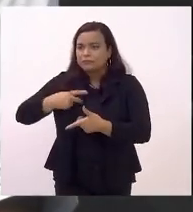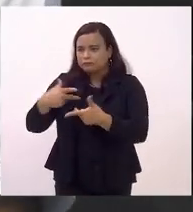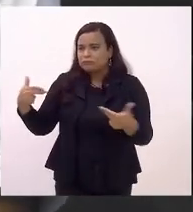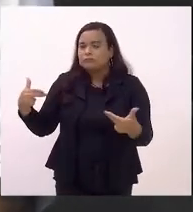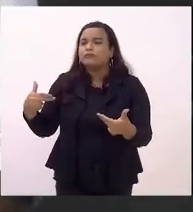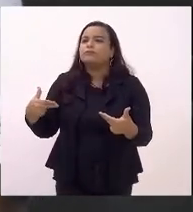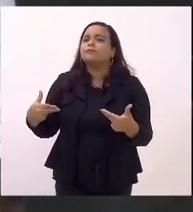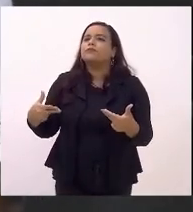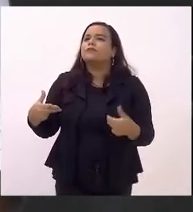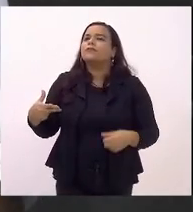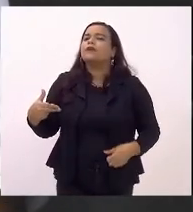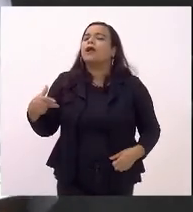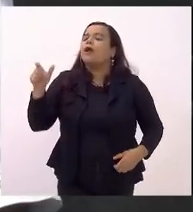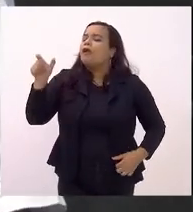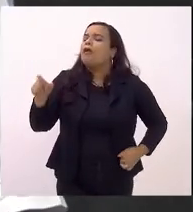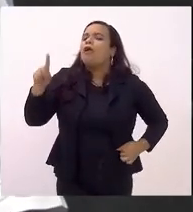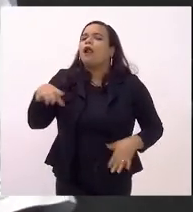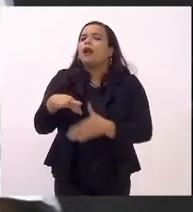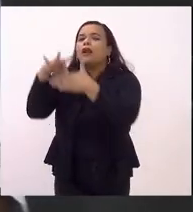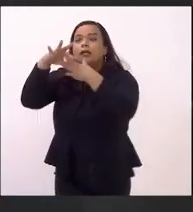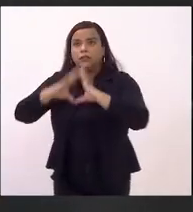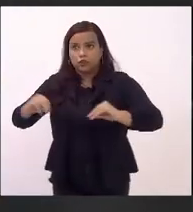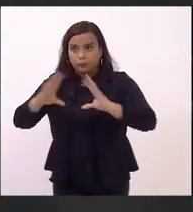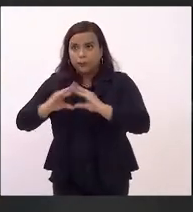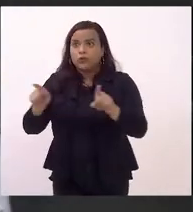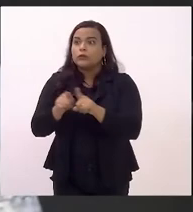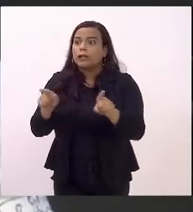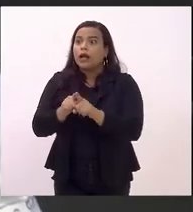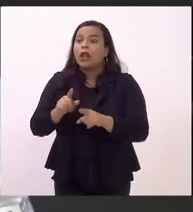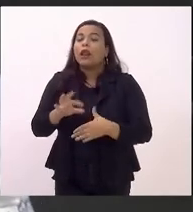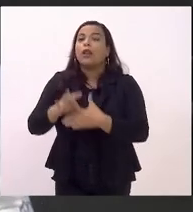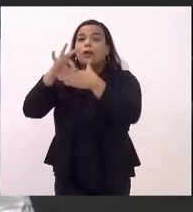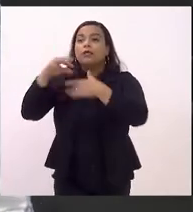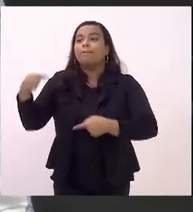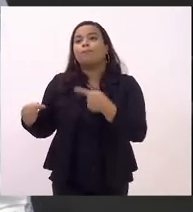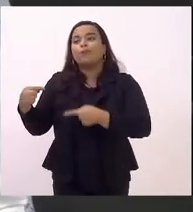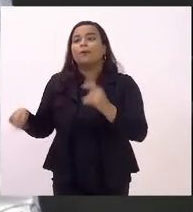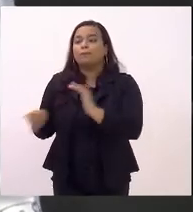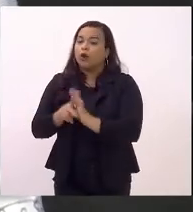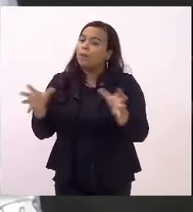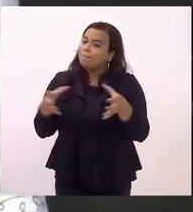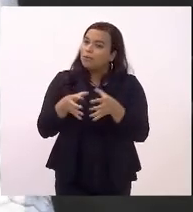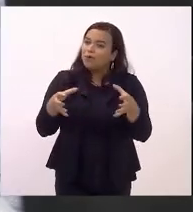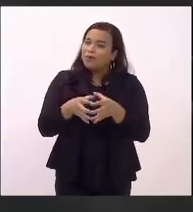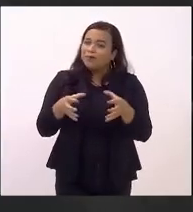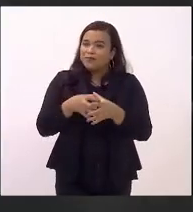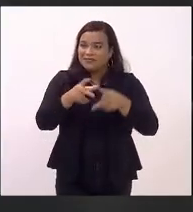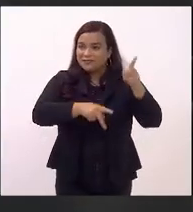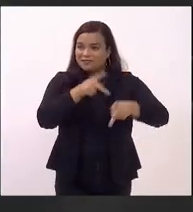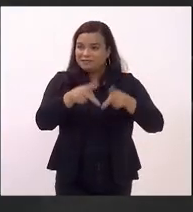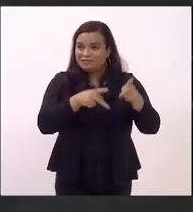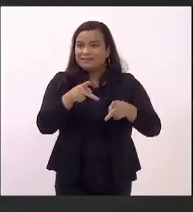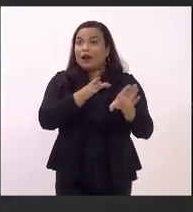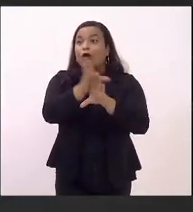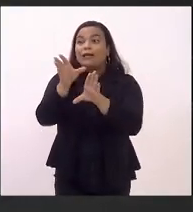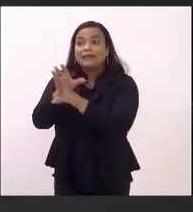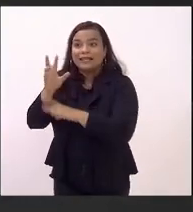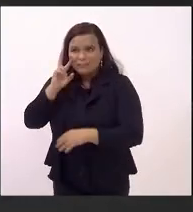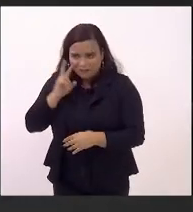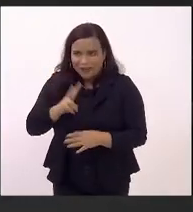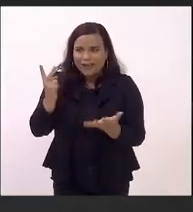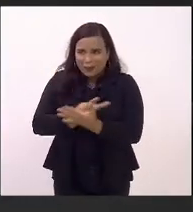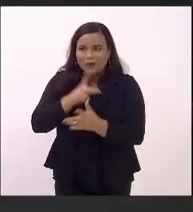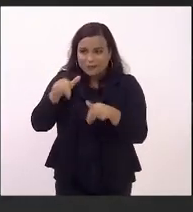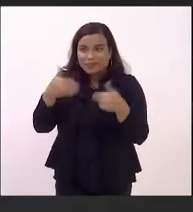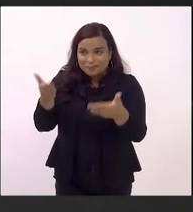Ele, além de ser um líder espiritual, ele é um líder político do seu povo. Ele é aquele que orienta o povo. Pode observar que foi isso que